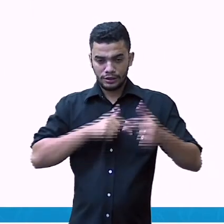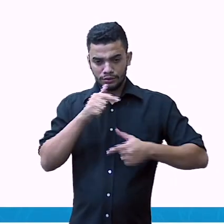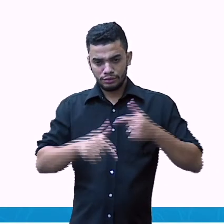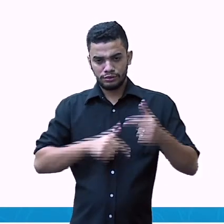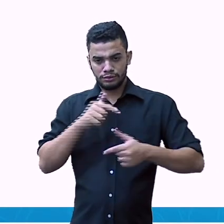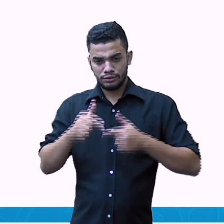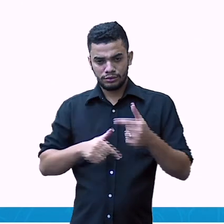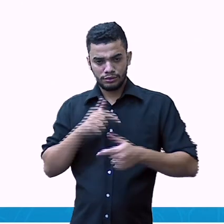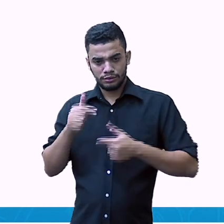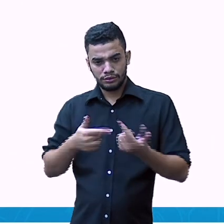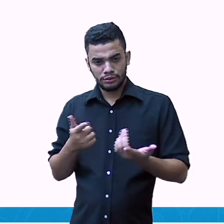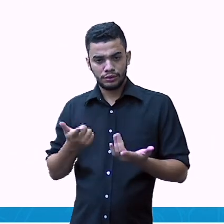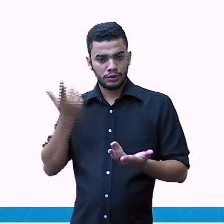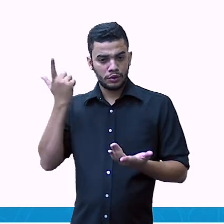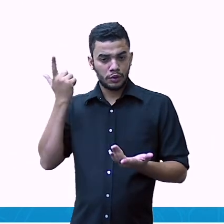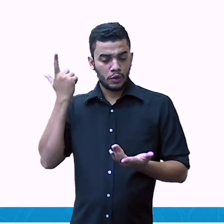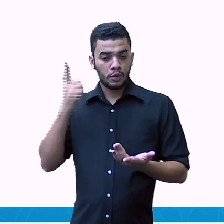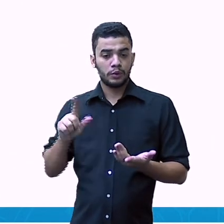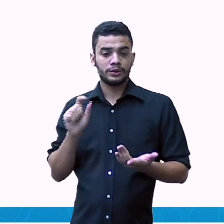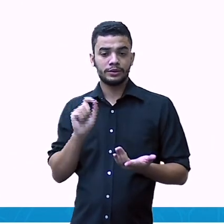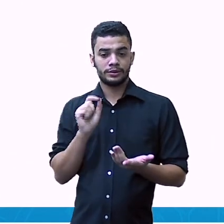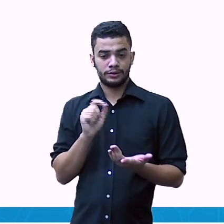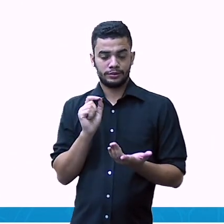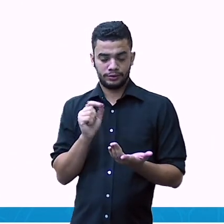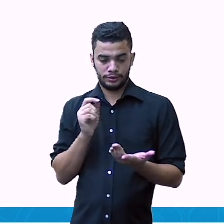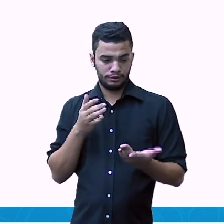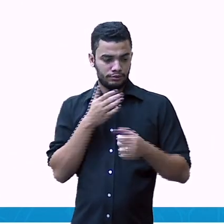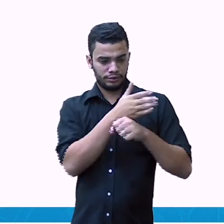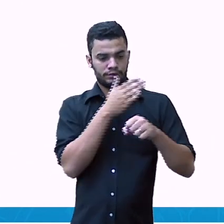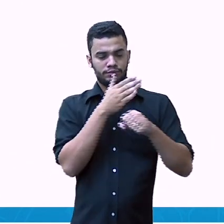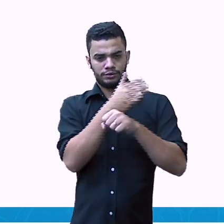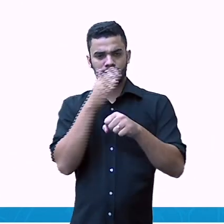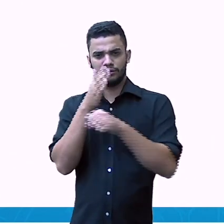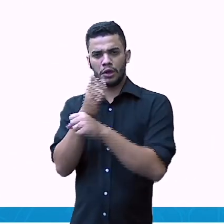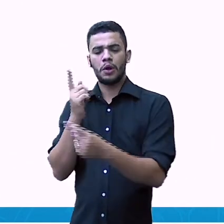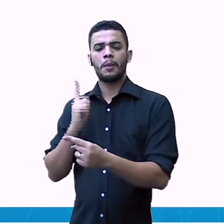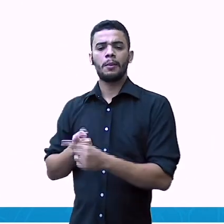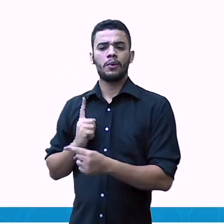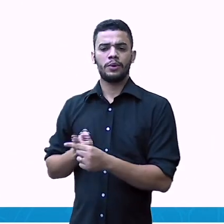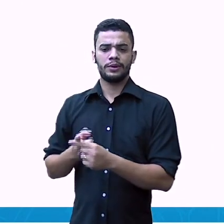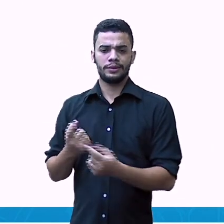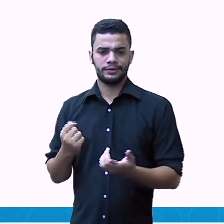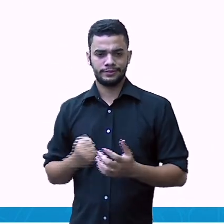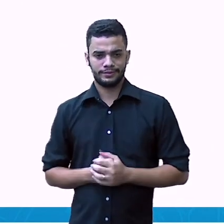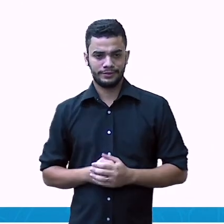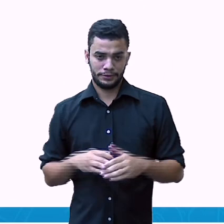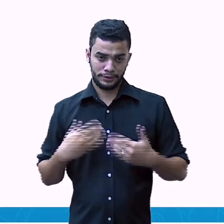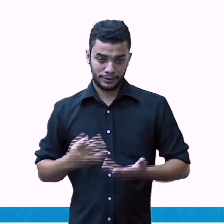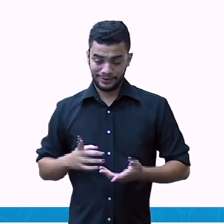É importante sim. Elas têm os mesmos direitos que todo cidadão.